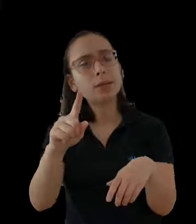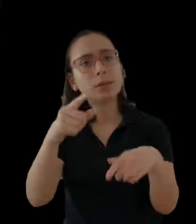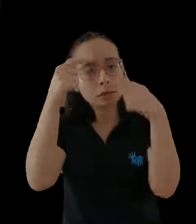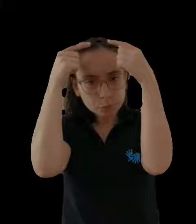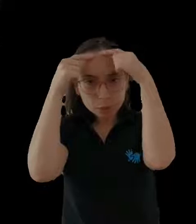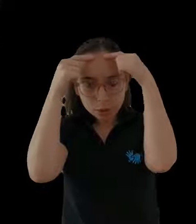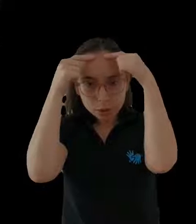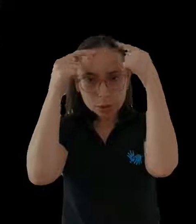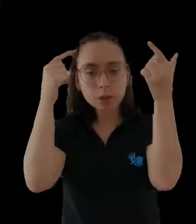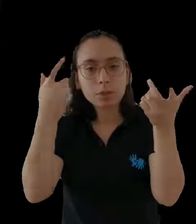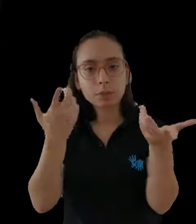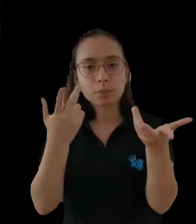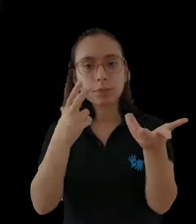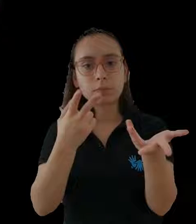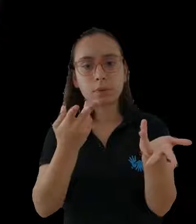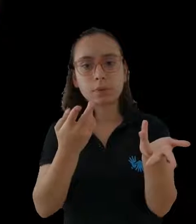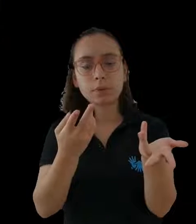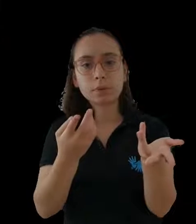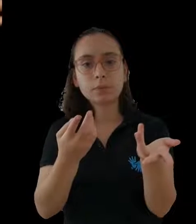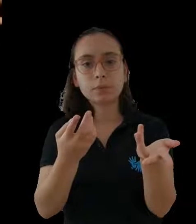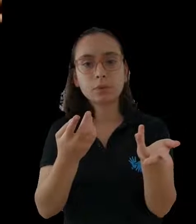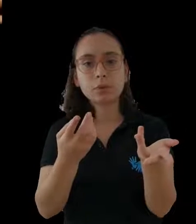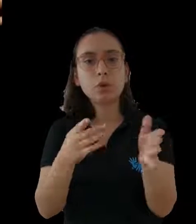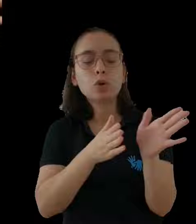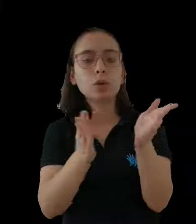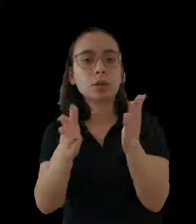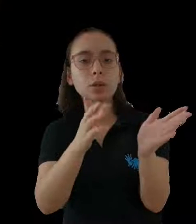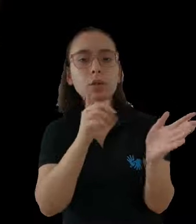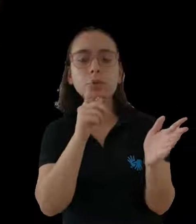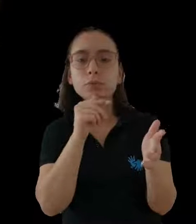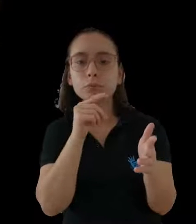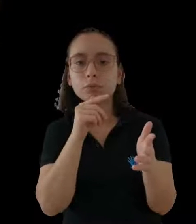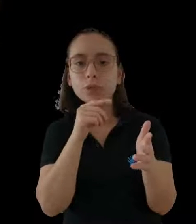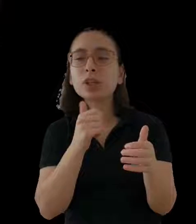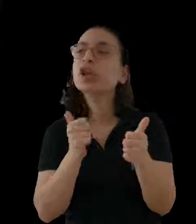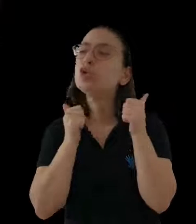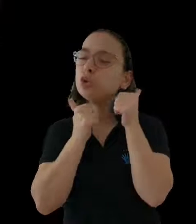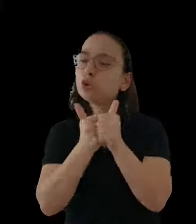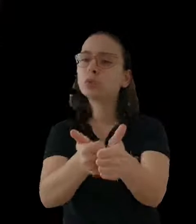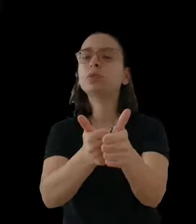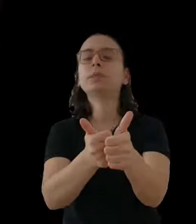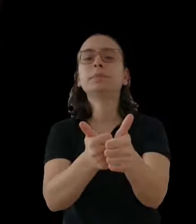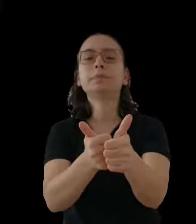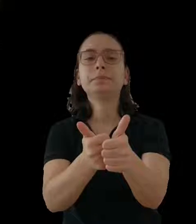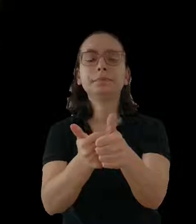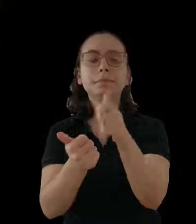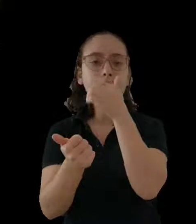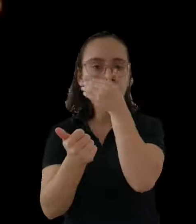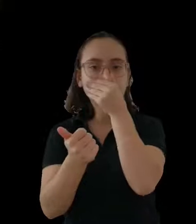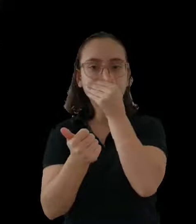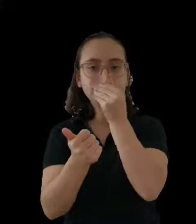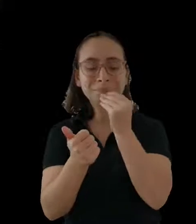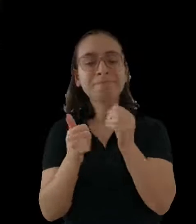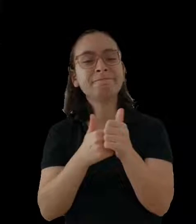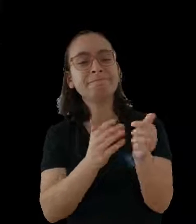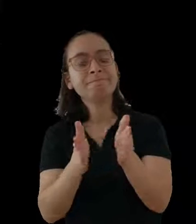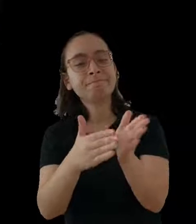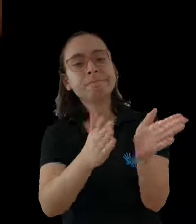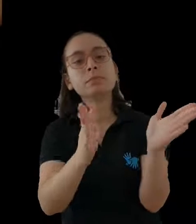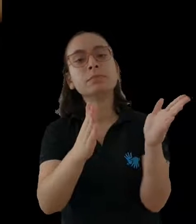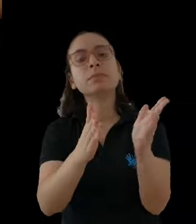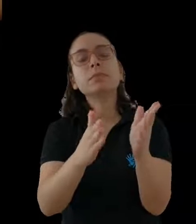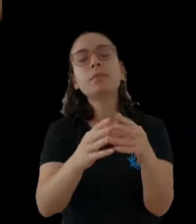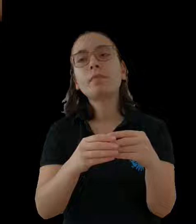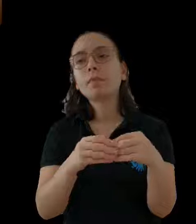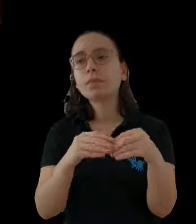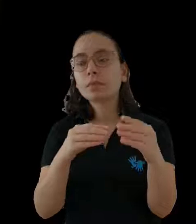rei, levar a carta para o rei, o pintinho resolve que o rio resolve que ele quer ir junto. Então vocês podem pegar esse